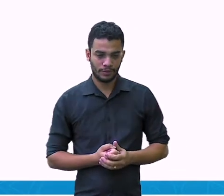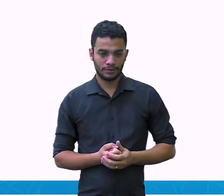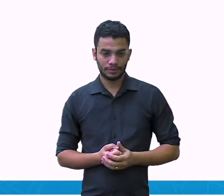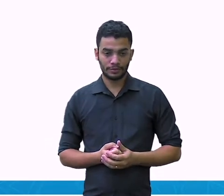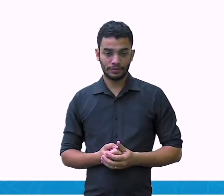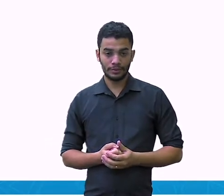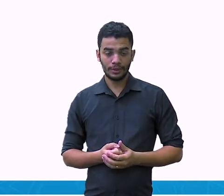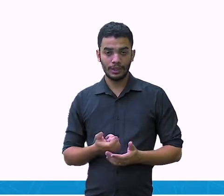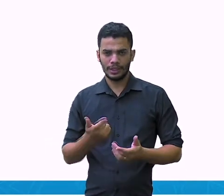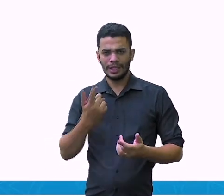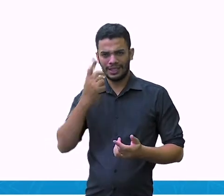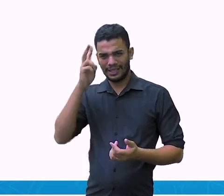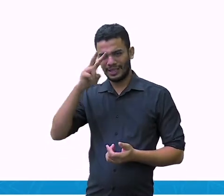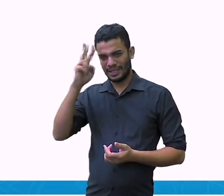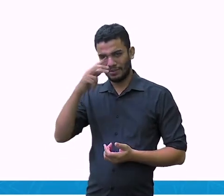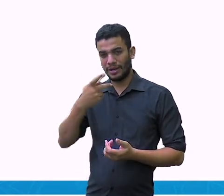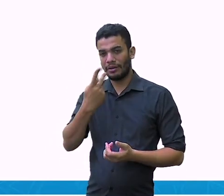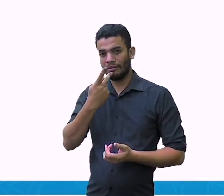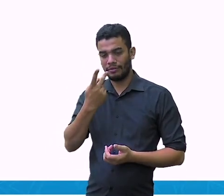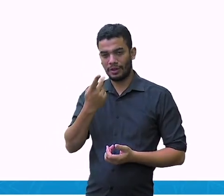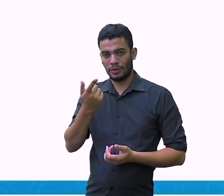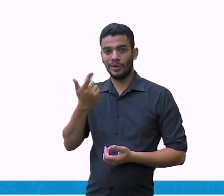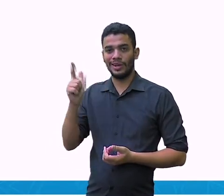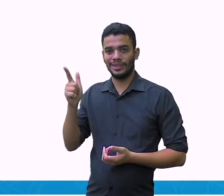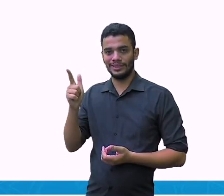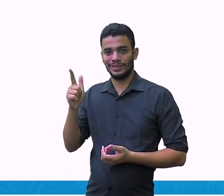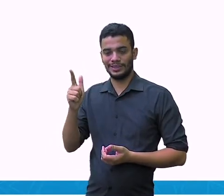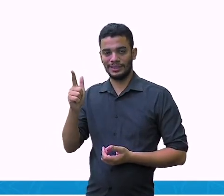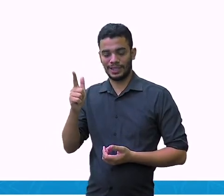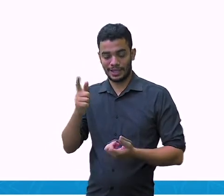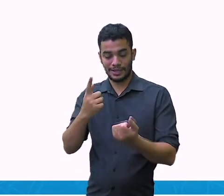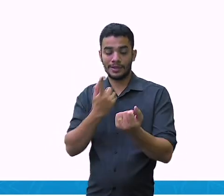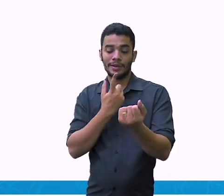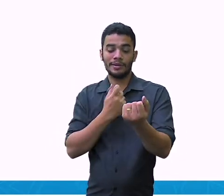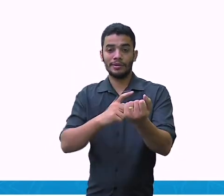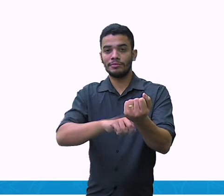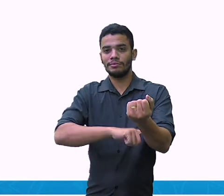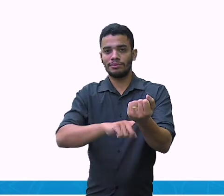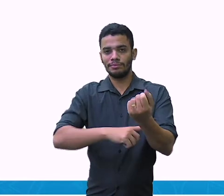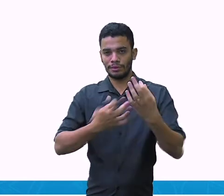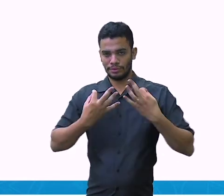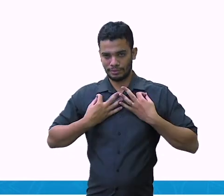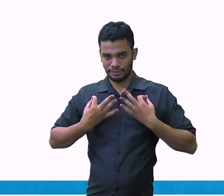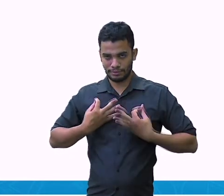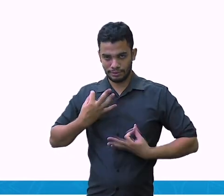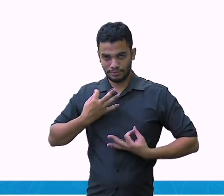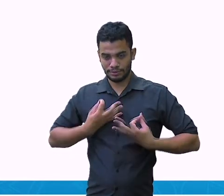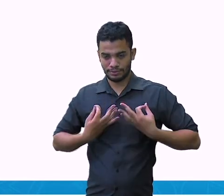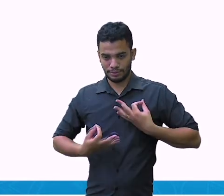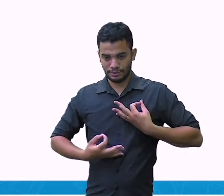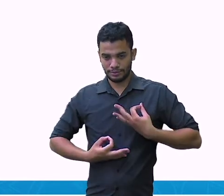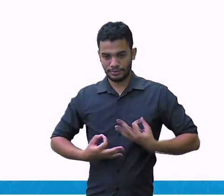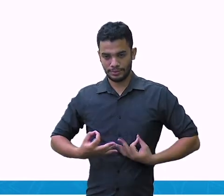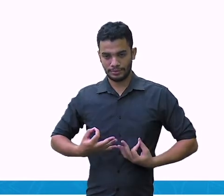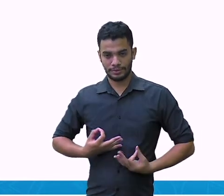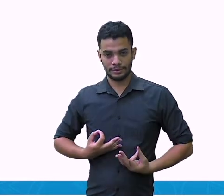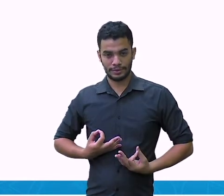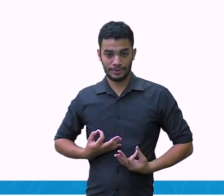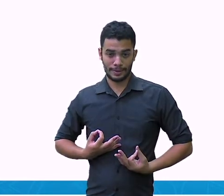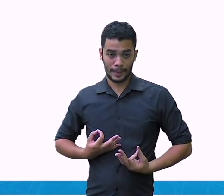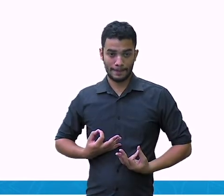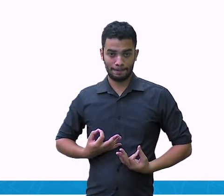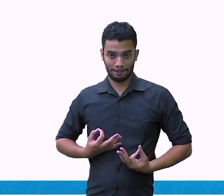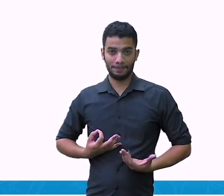hemácia lá no sangue, tem o leucócito. O leucócito, ele é guardião. O leucócito,